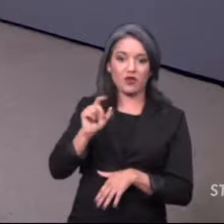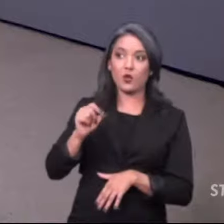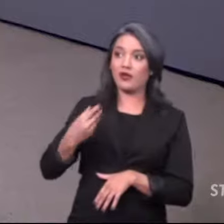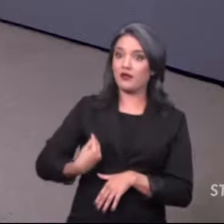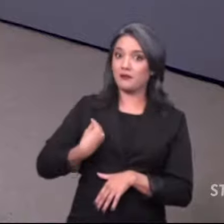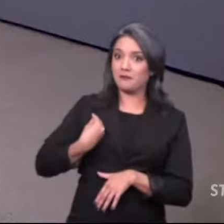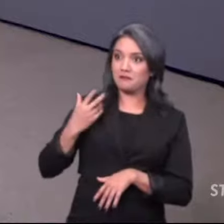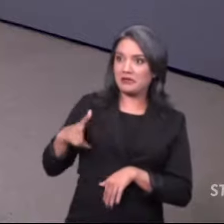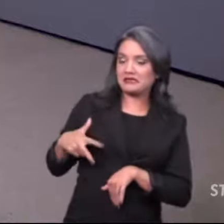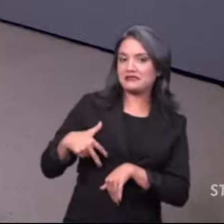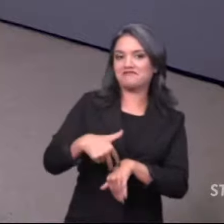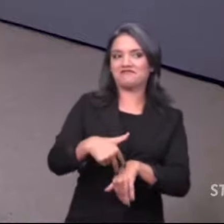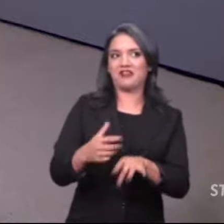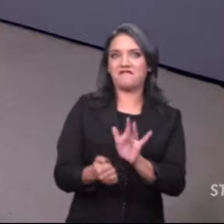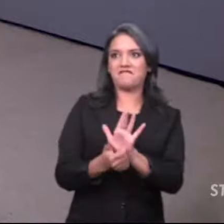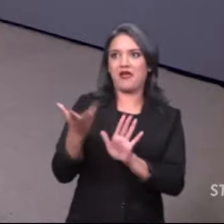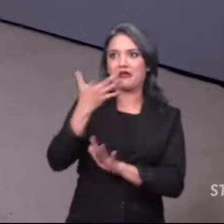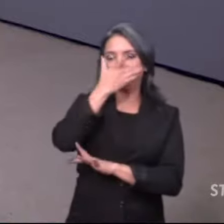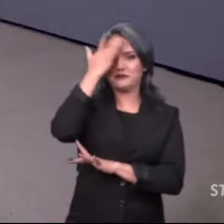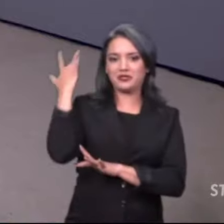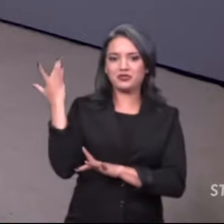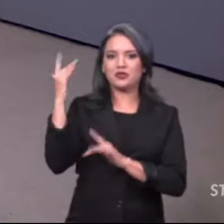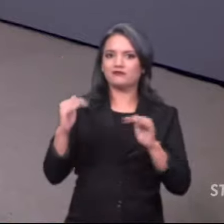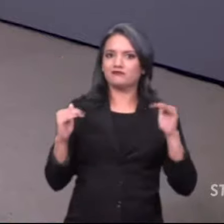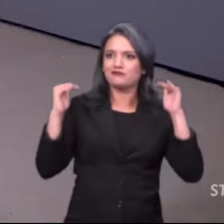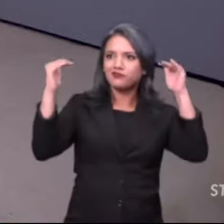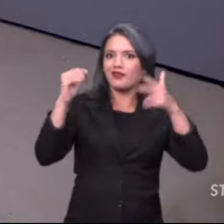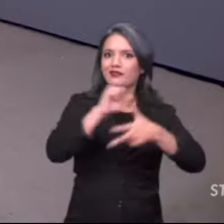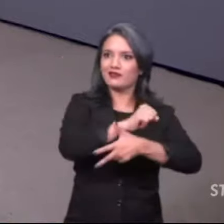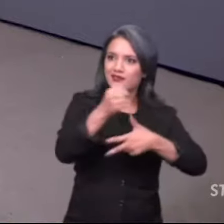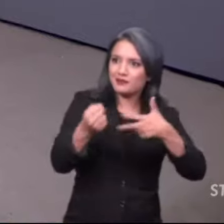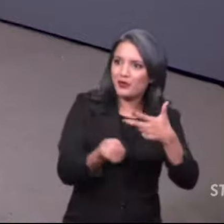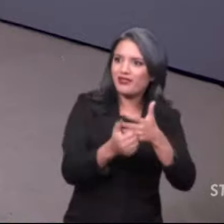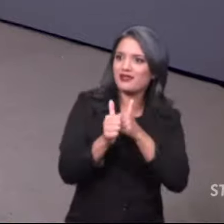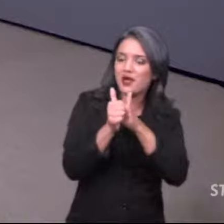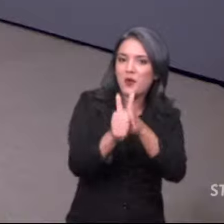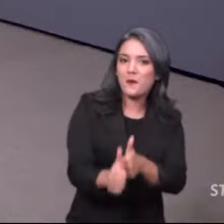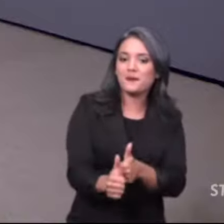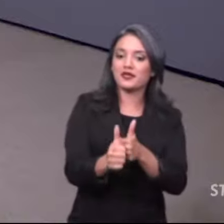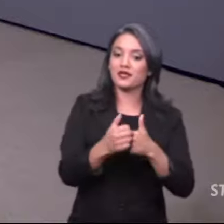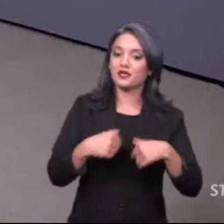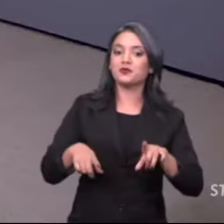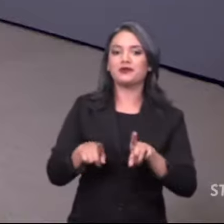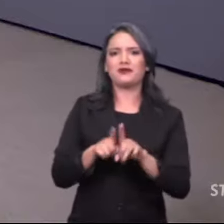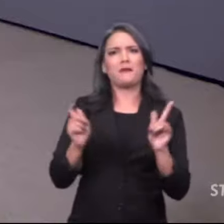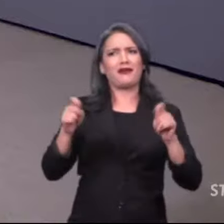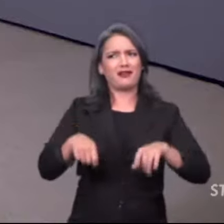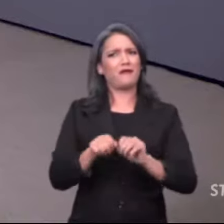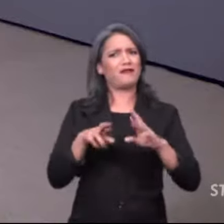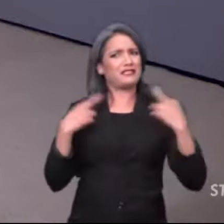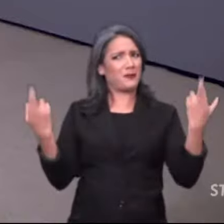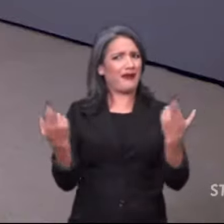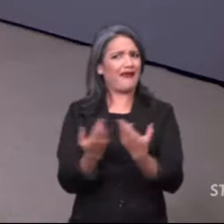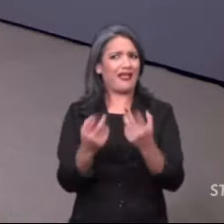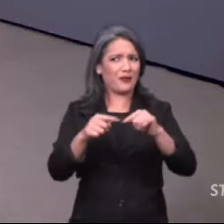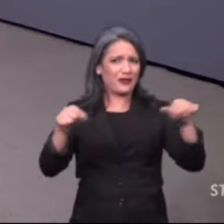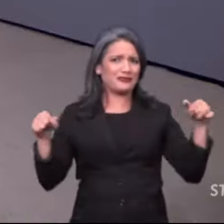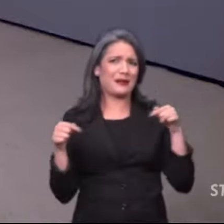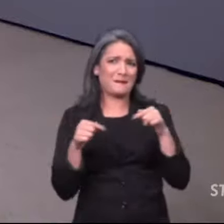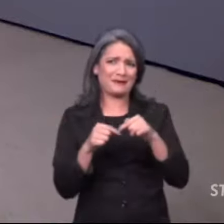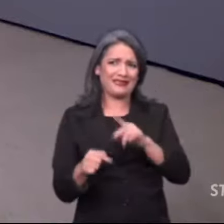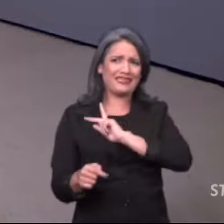presença maciça de autoridades dos três poderes. Exato. Mas, como disse também o ministro, dá para fazer uma reunião de gabinete,